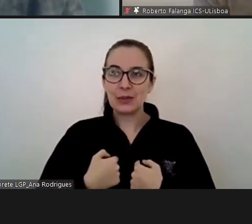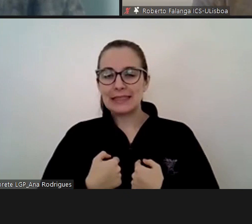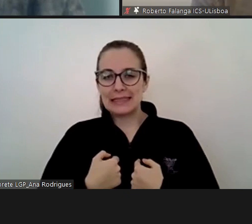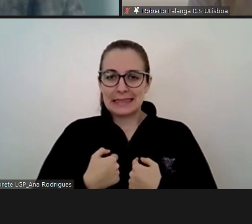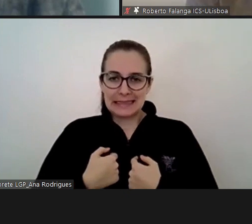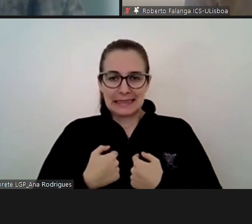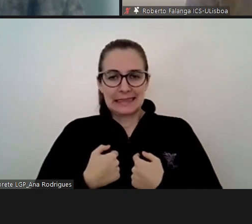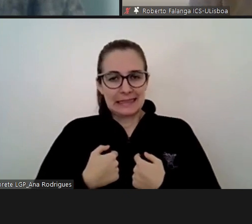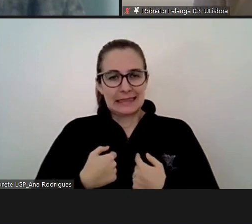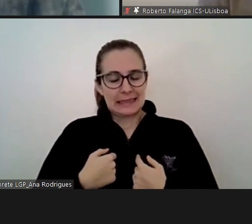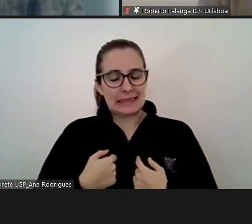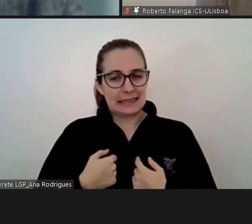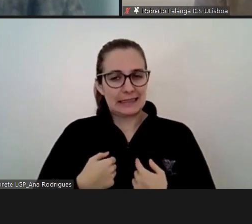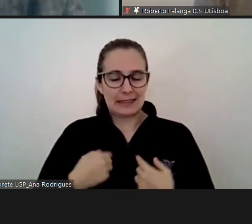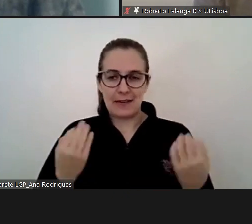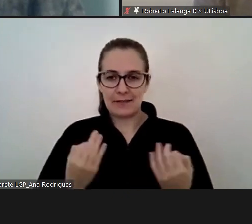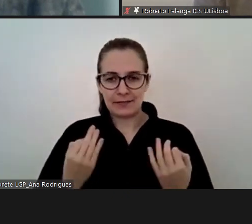uma grande defensora desta